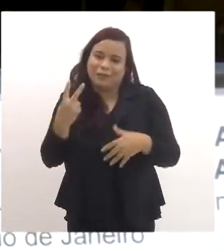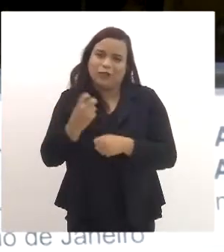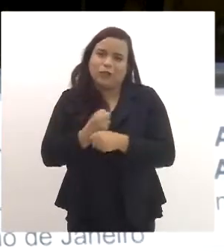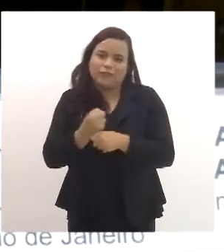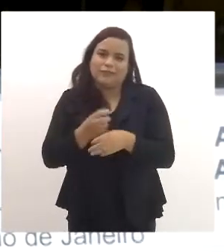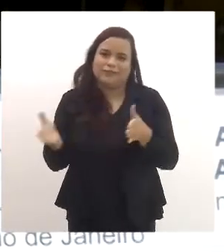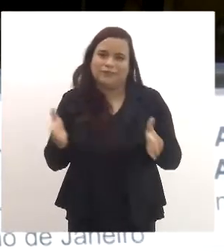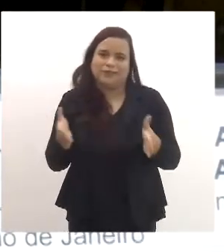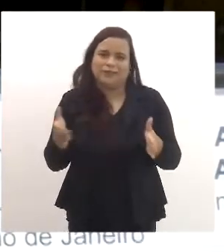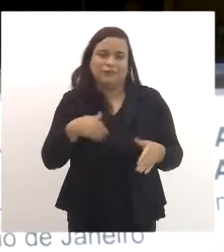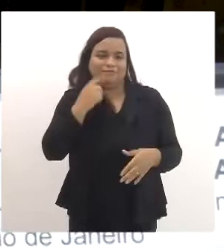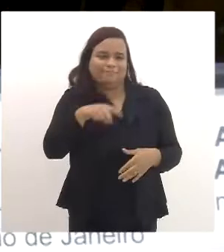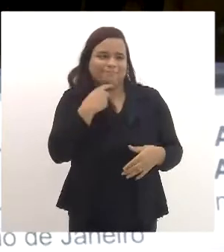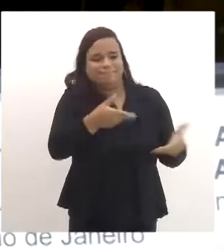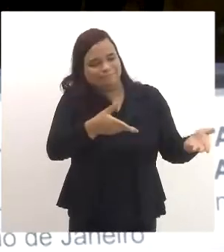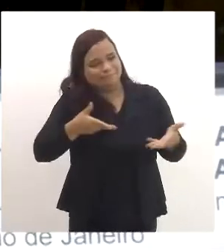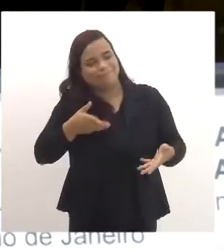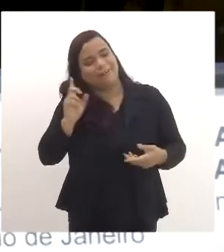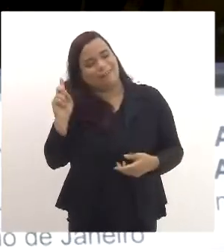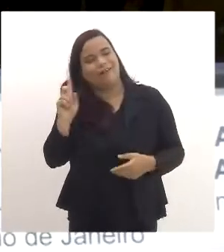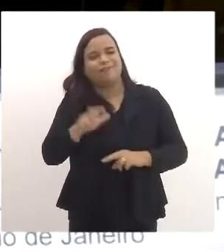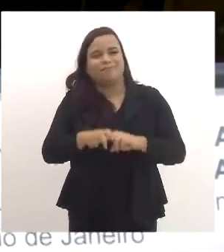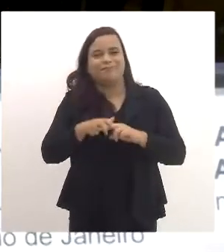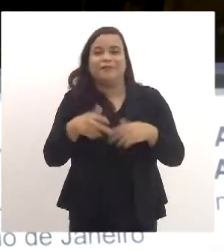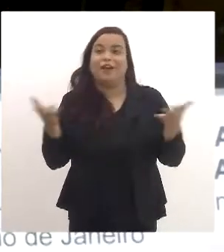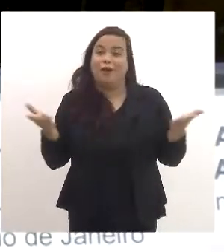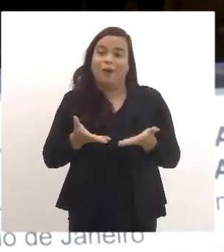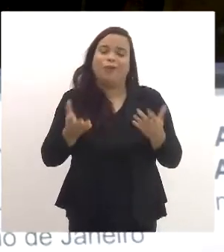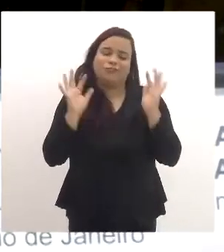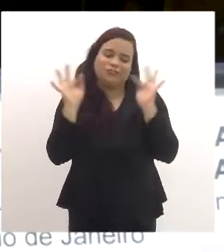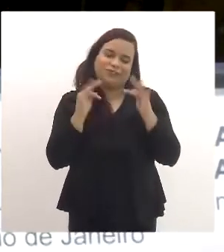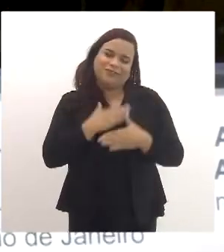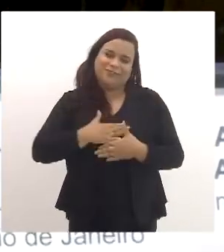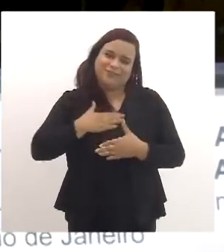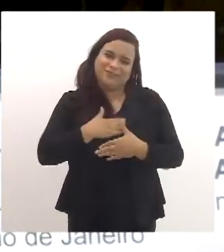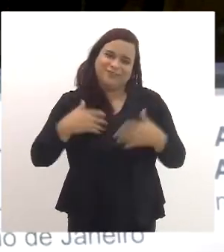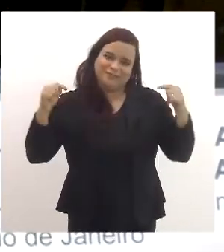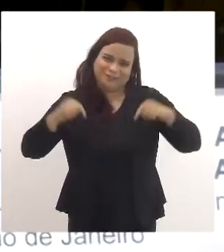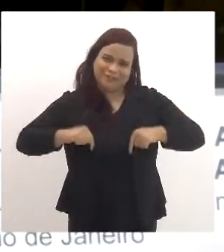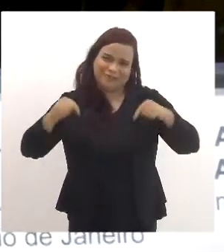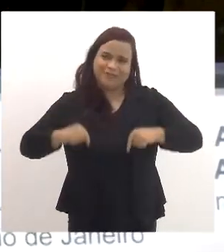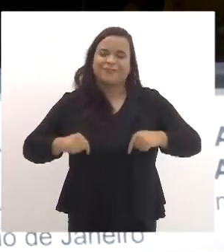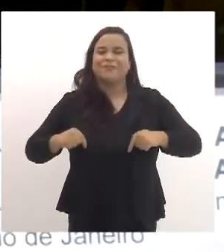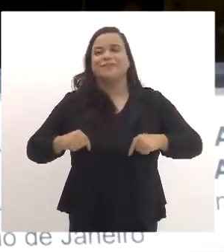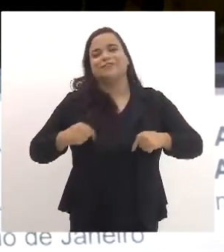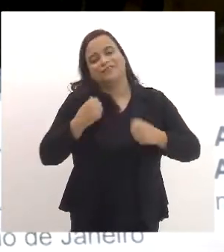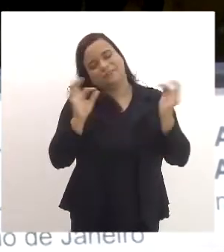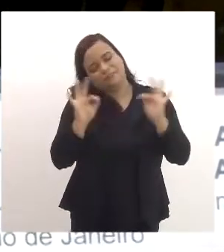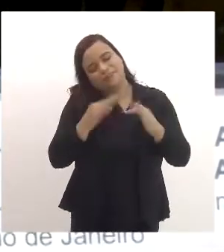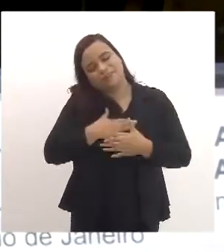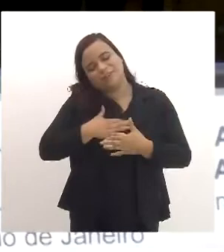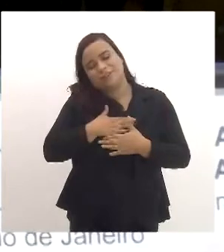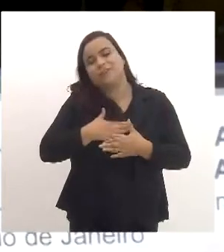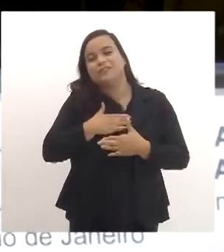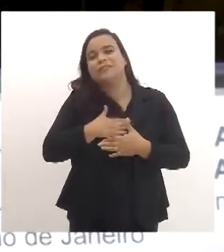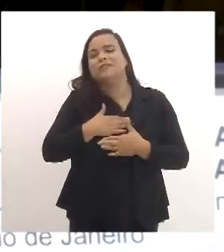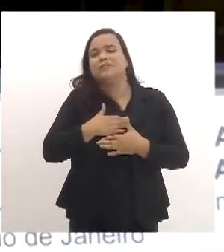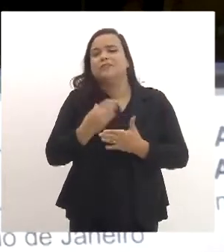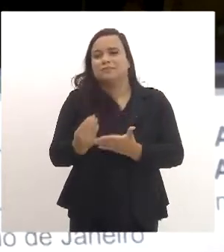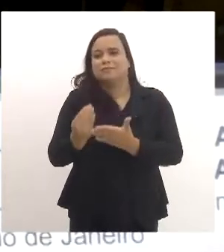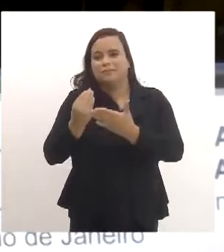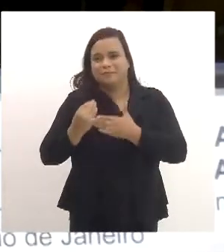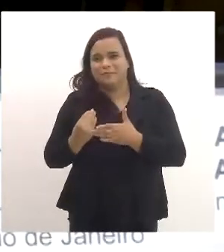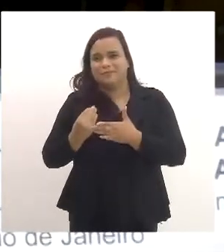anos. E por isso é uma honra para mim, de facto, estar aqui hoje, muito orgulhosa da atribuição